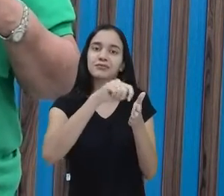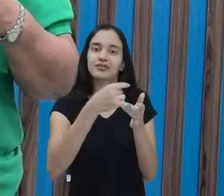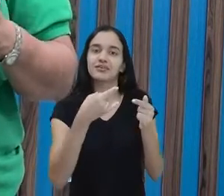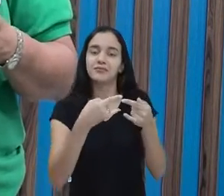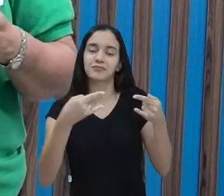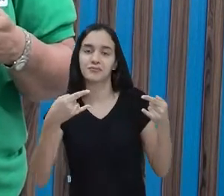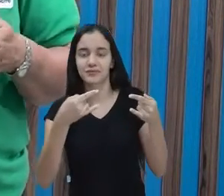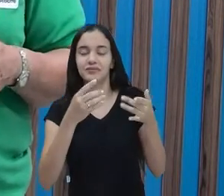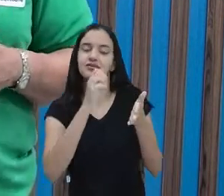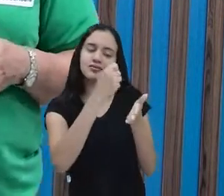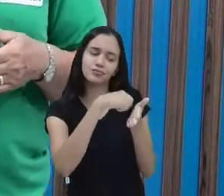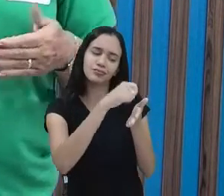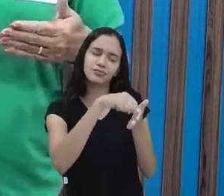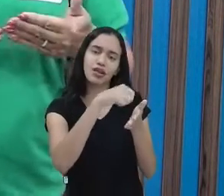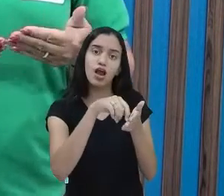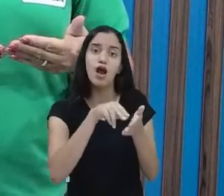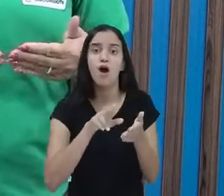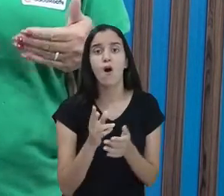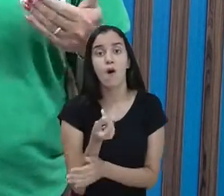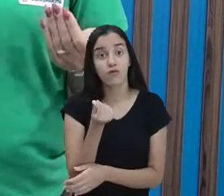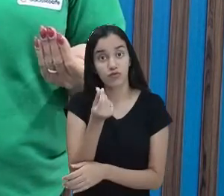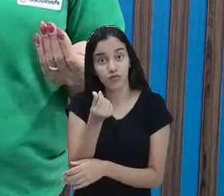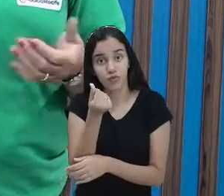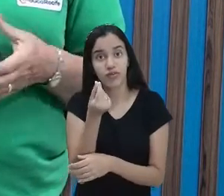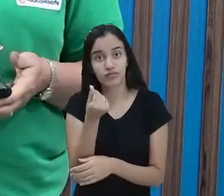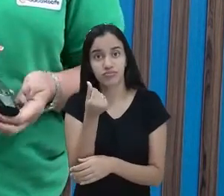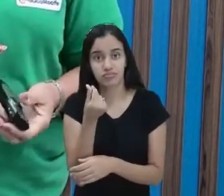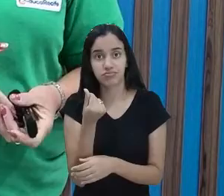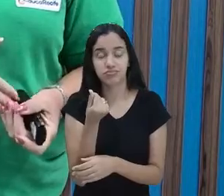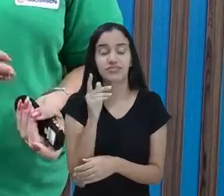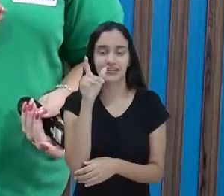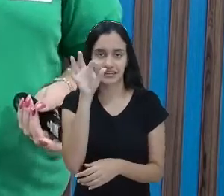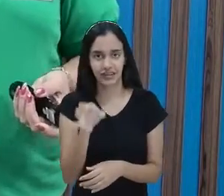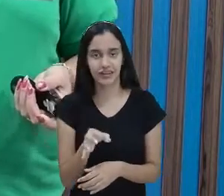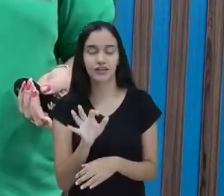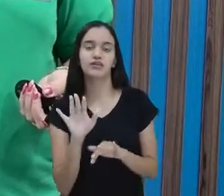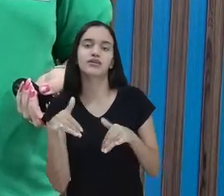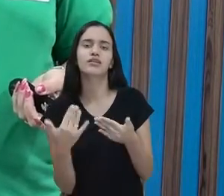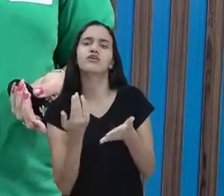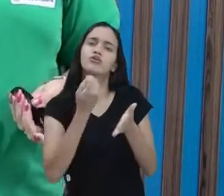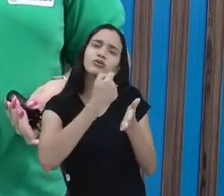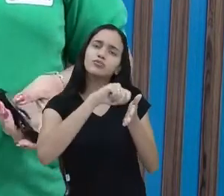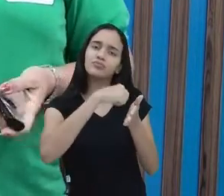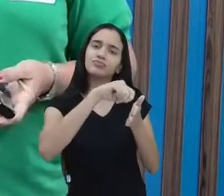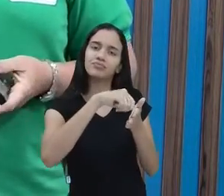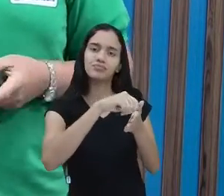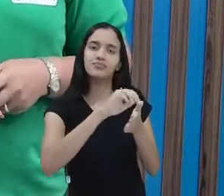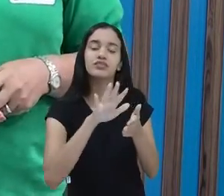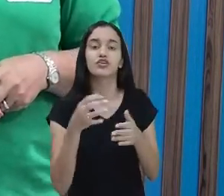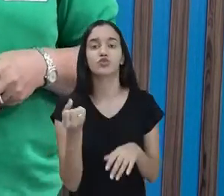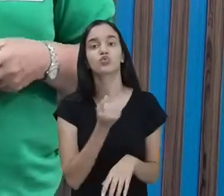por extenso o valor do cheque, né? E aí eu escrevi aí